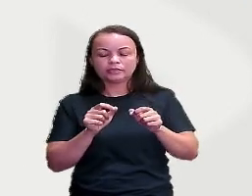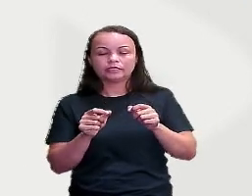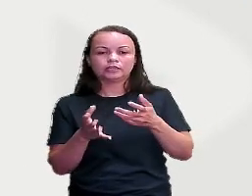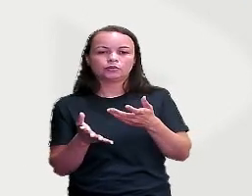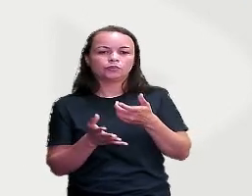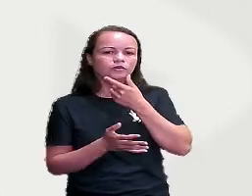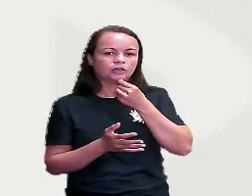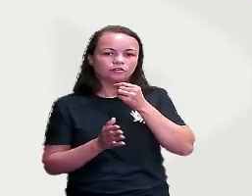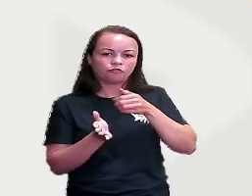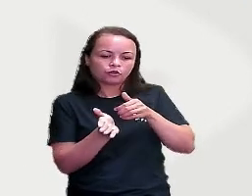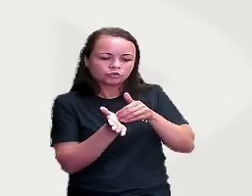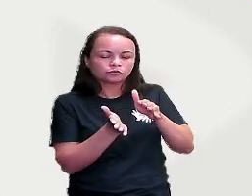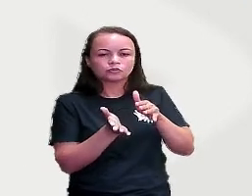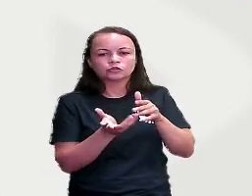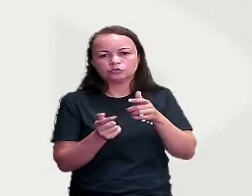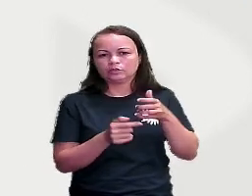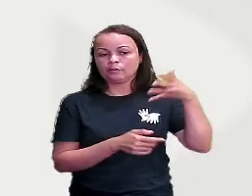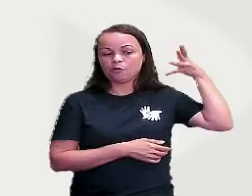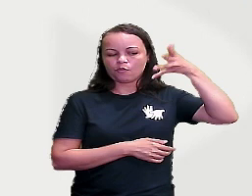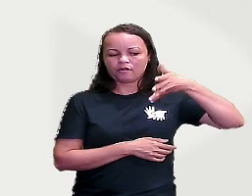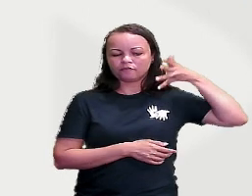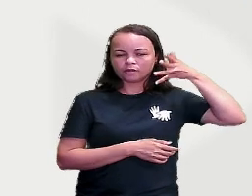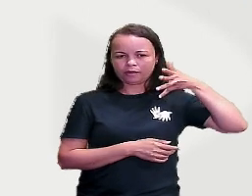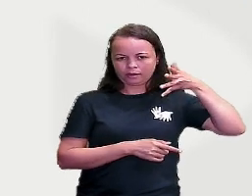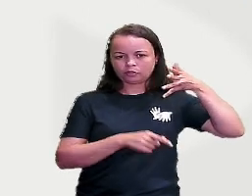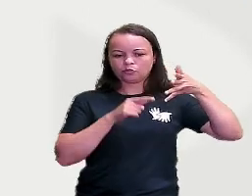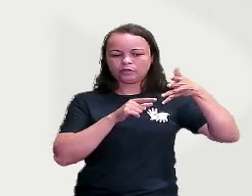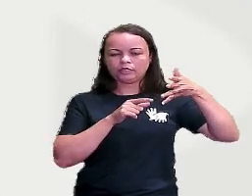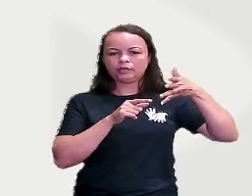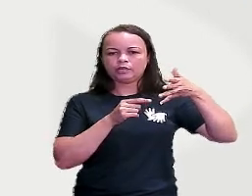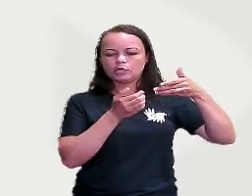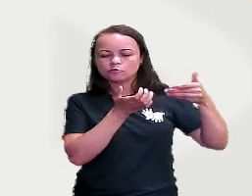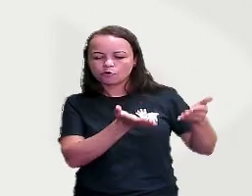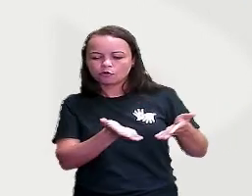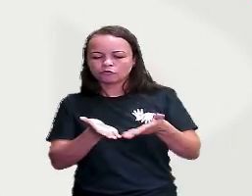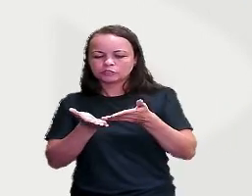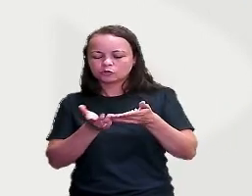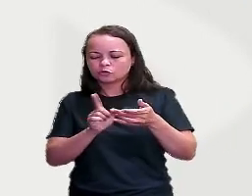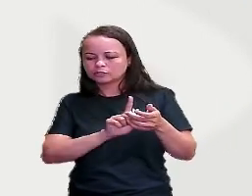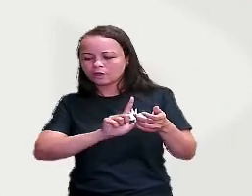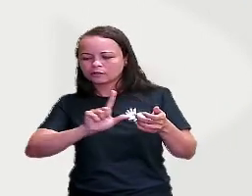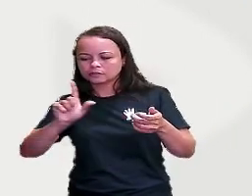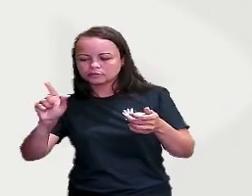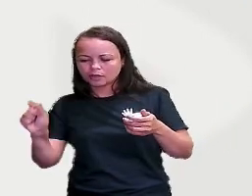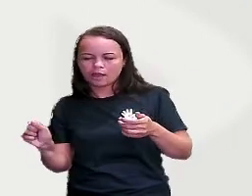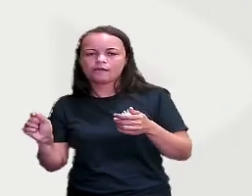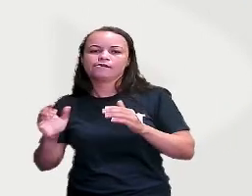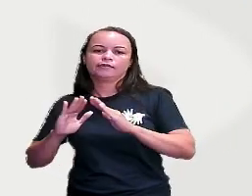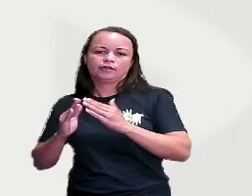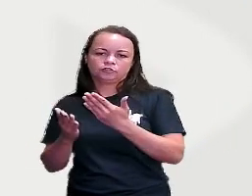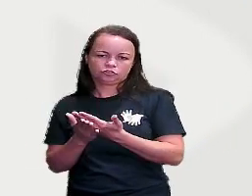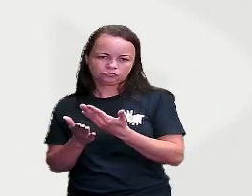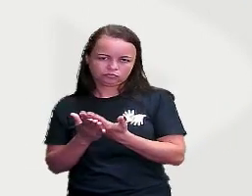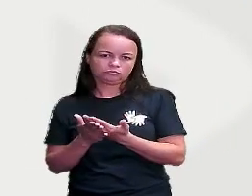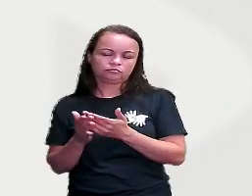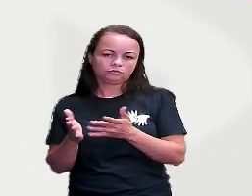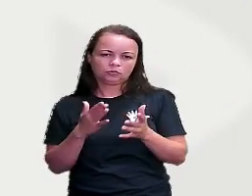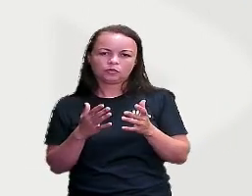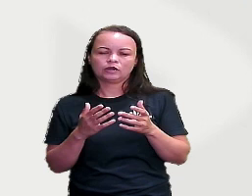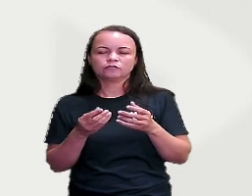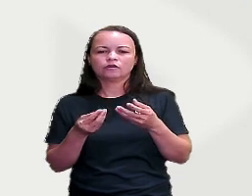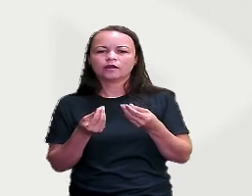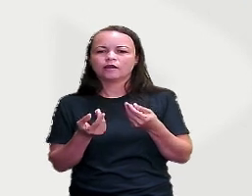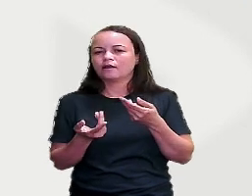pode dizer, após o evento, João foi convidado a se retirar da escola, que soa aí, ó, bastante, soa